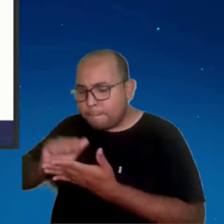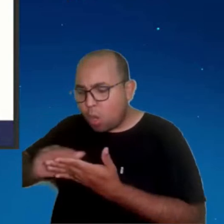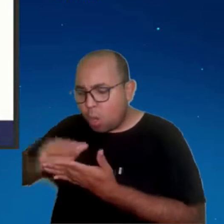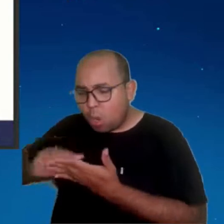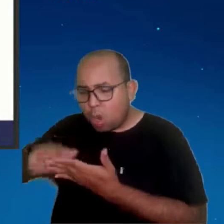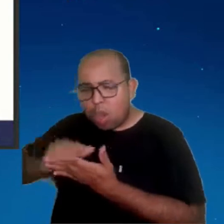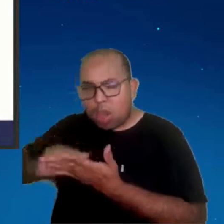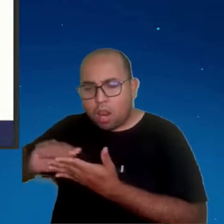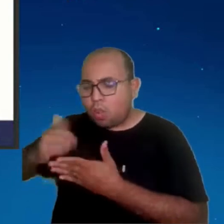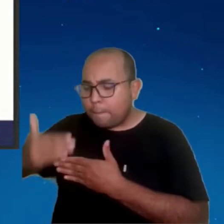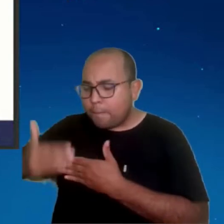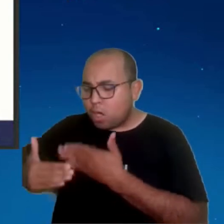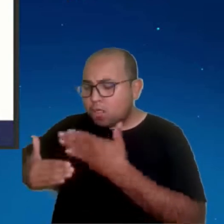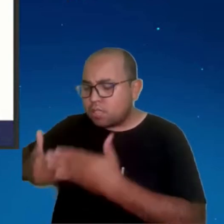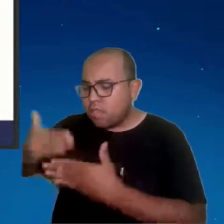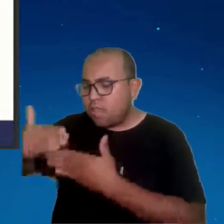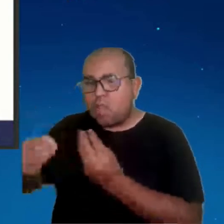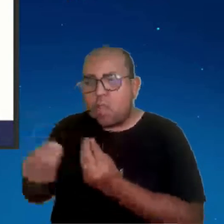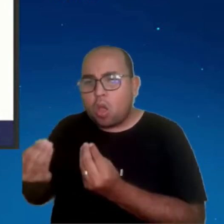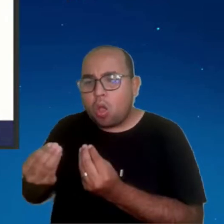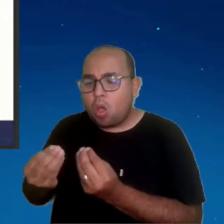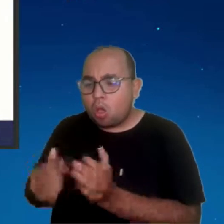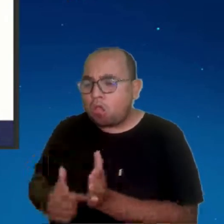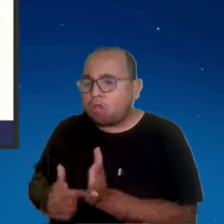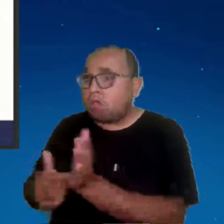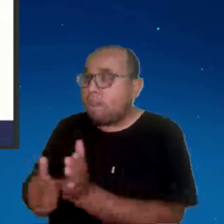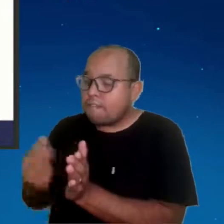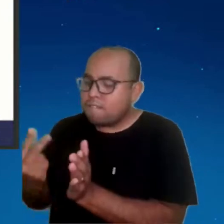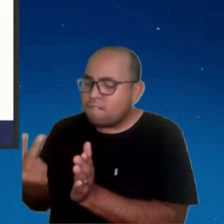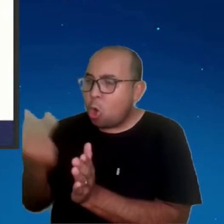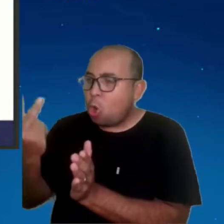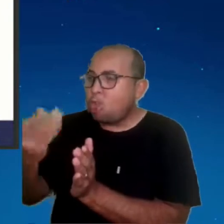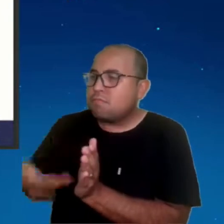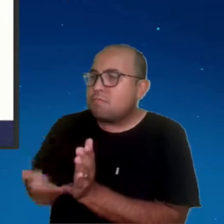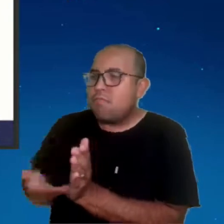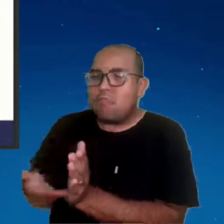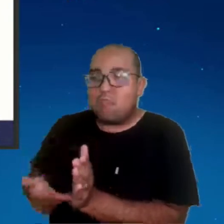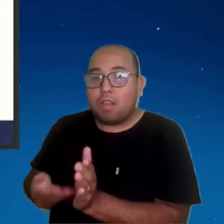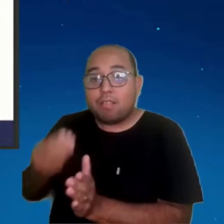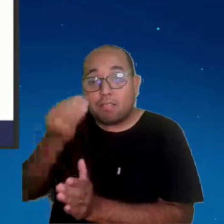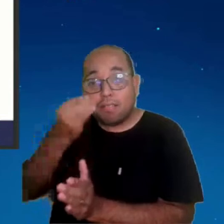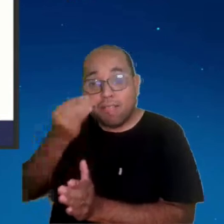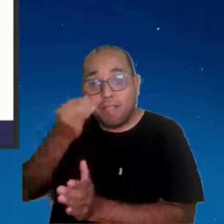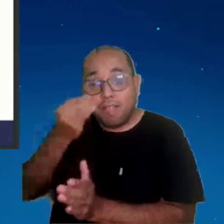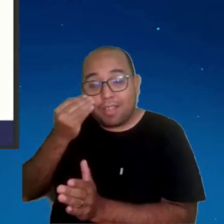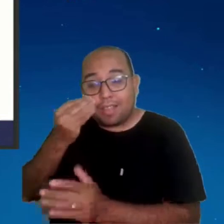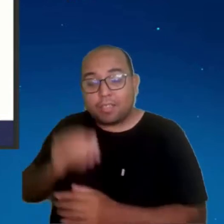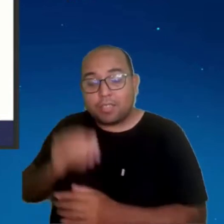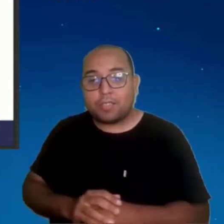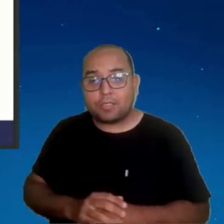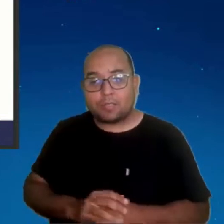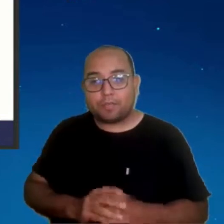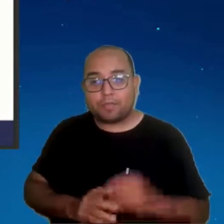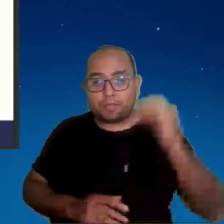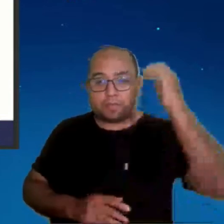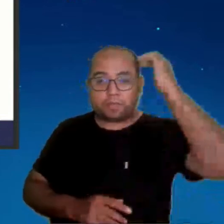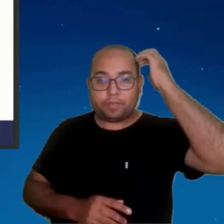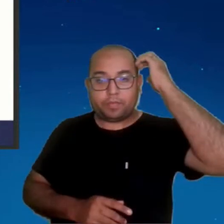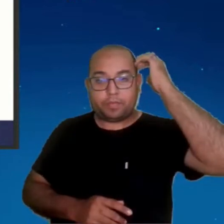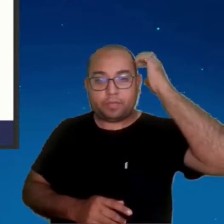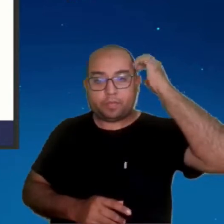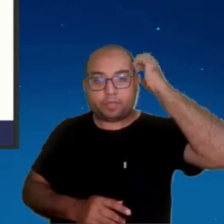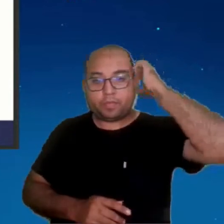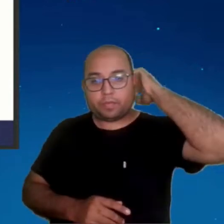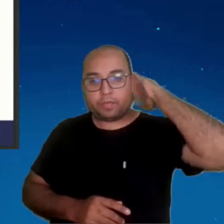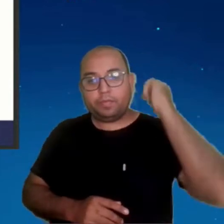quantos processos? Como é que eu vou valorizar esse momento, né? Testes situacionais servem para isso, se você não quiser usar nada. Mas